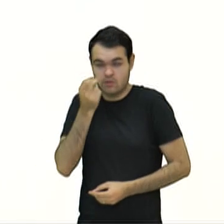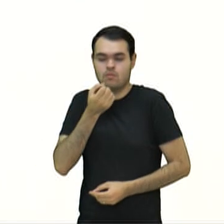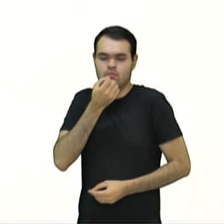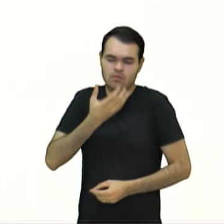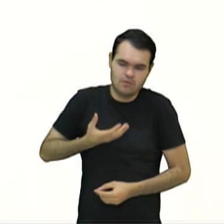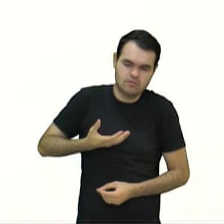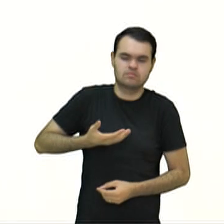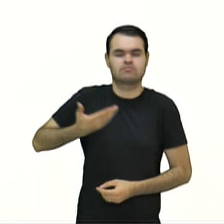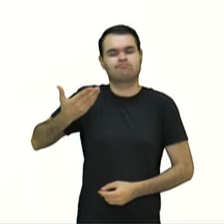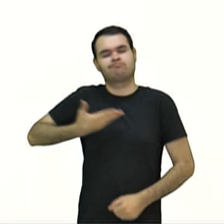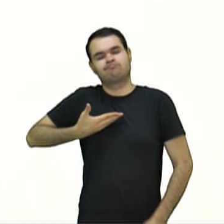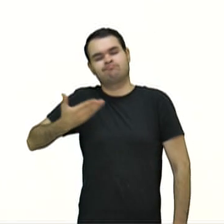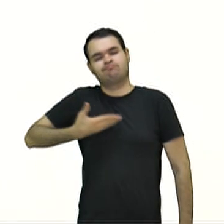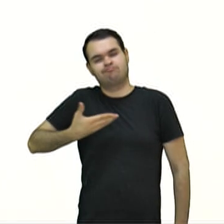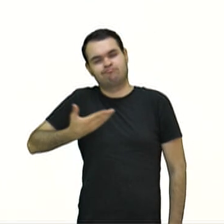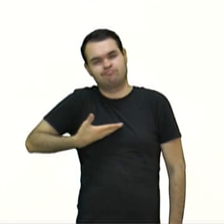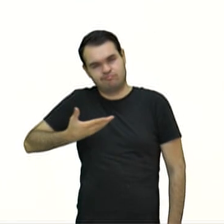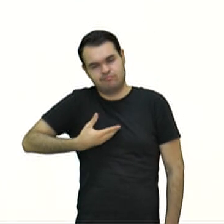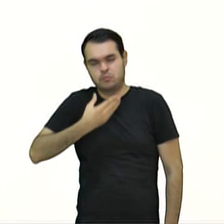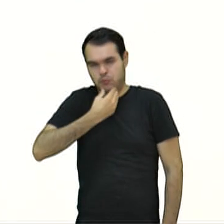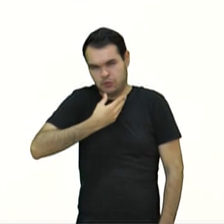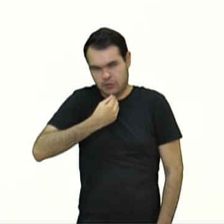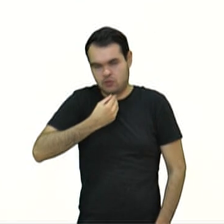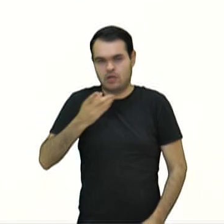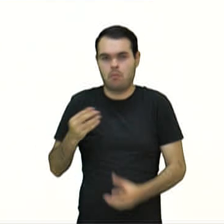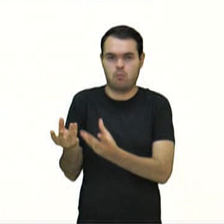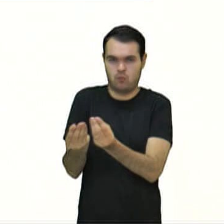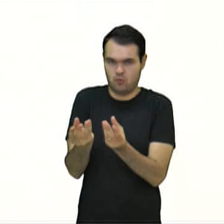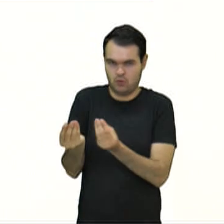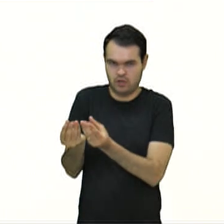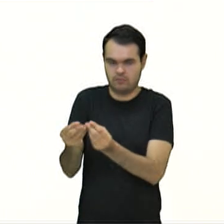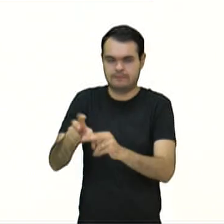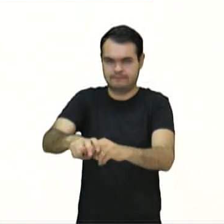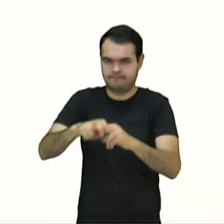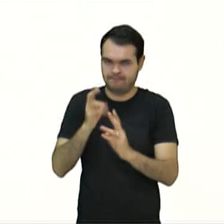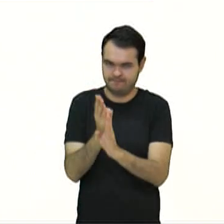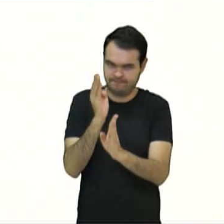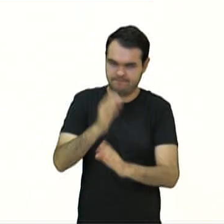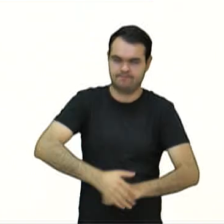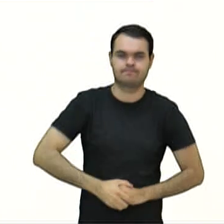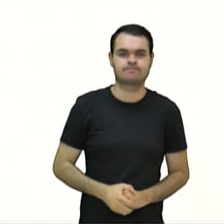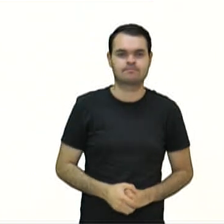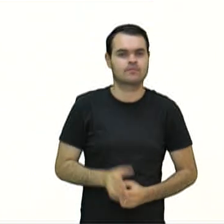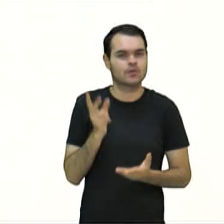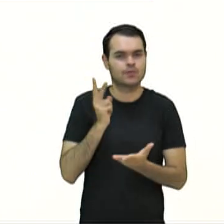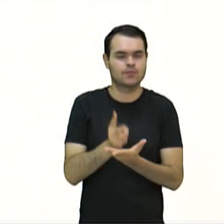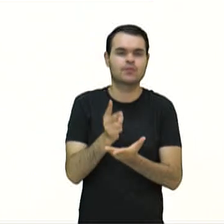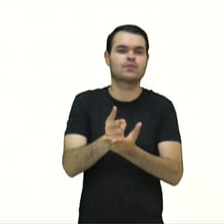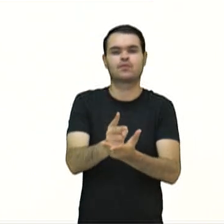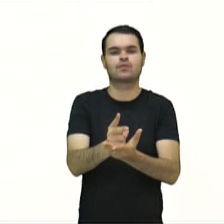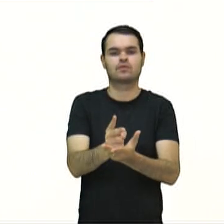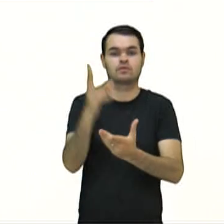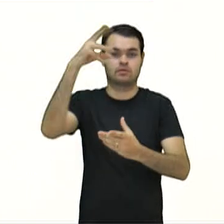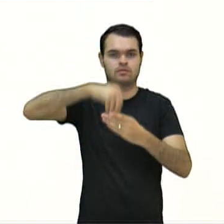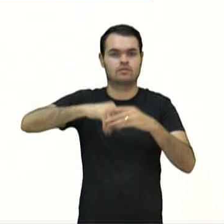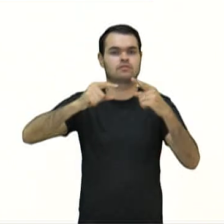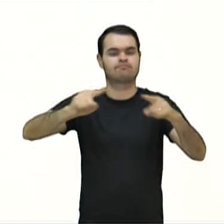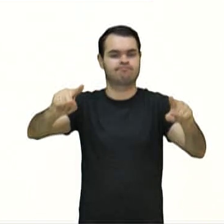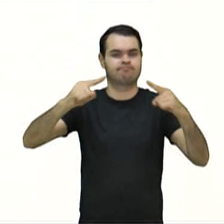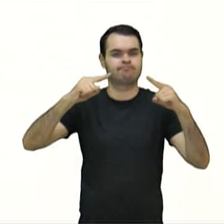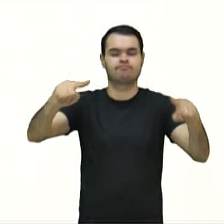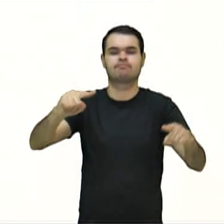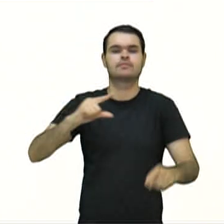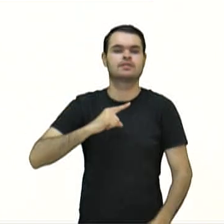velhos amigos, ou os meninos, plural, certo? Continuando, dentro da própria música, nós